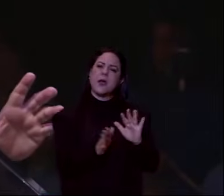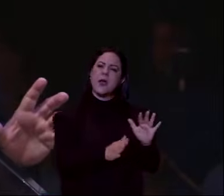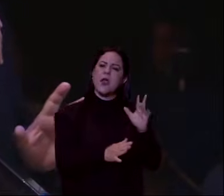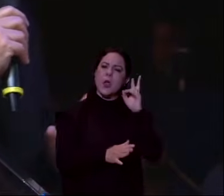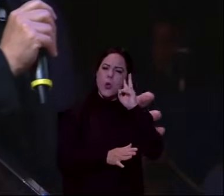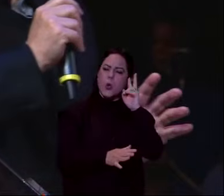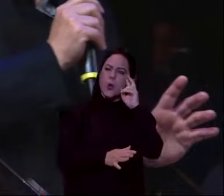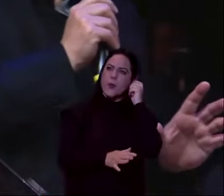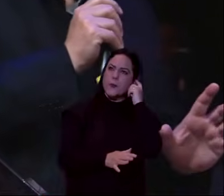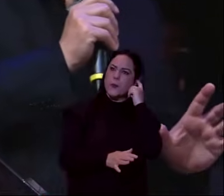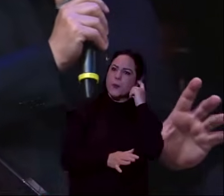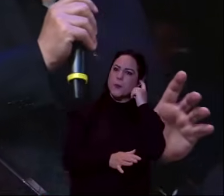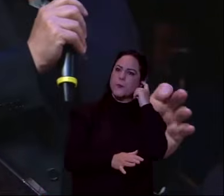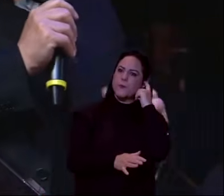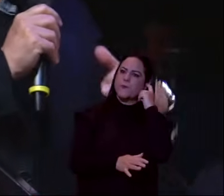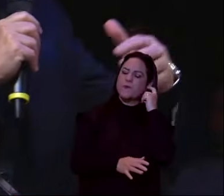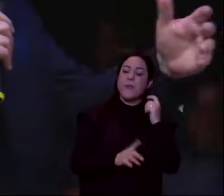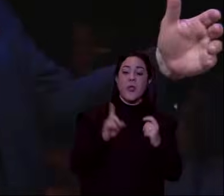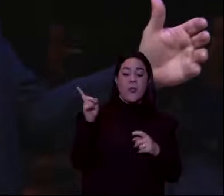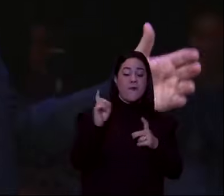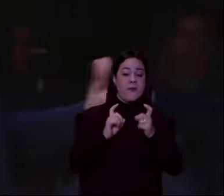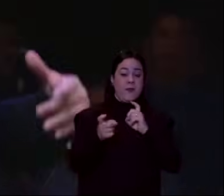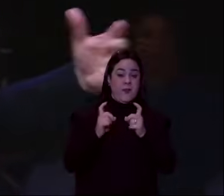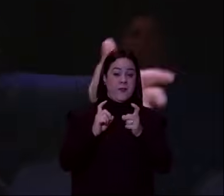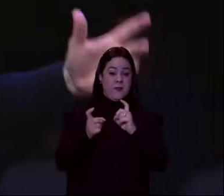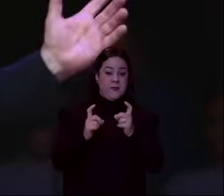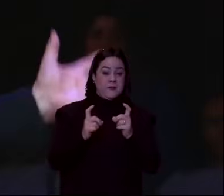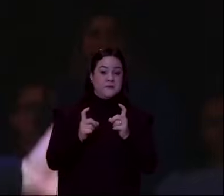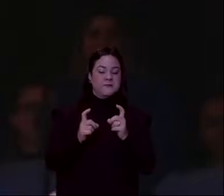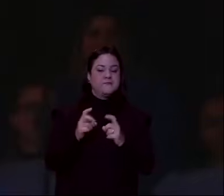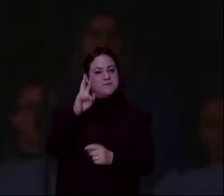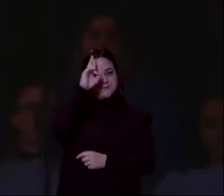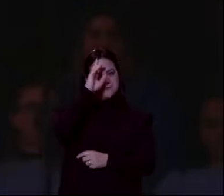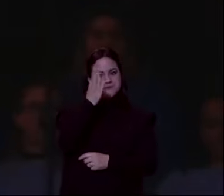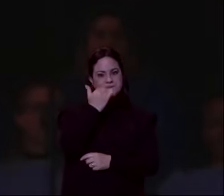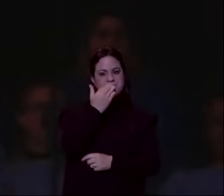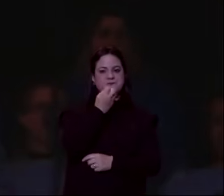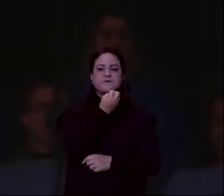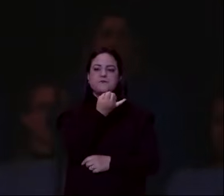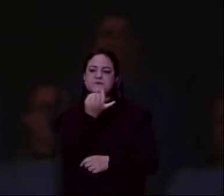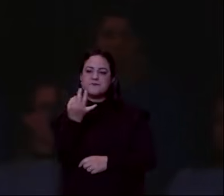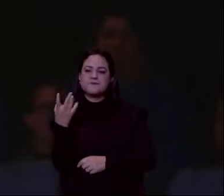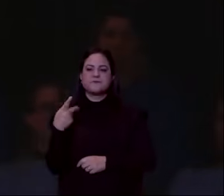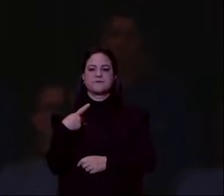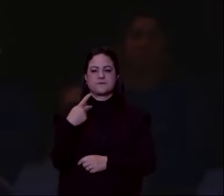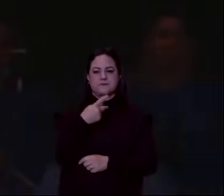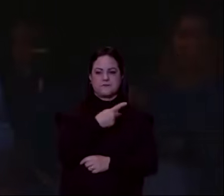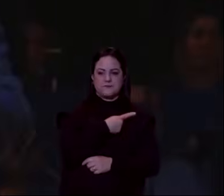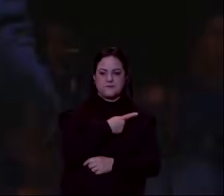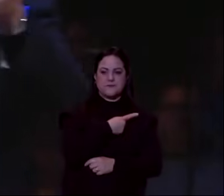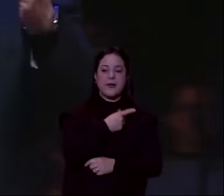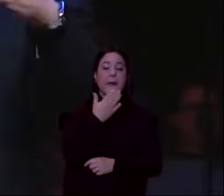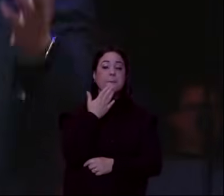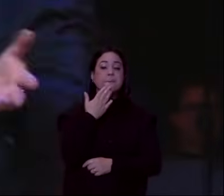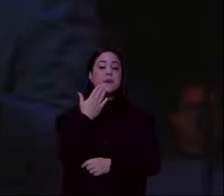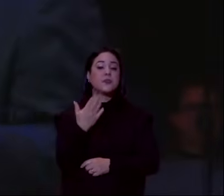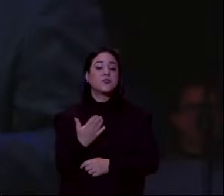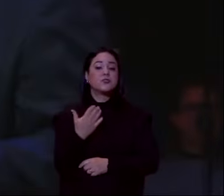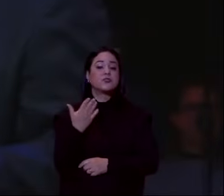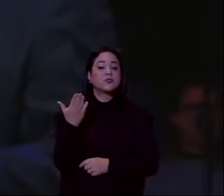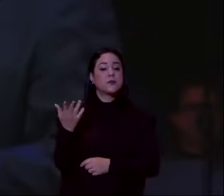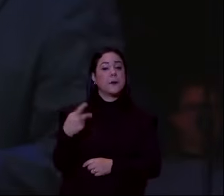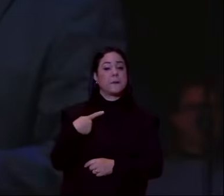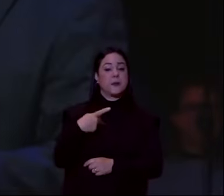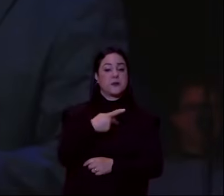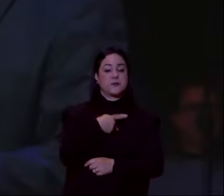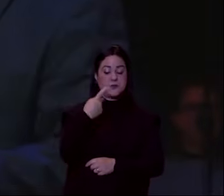vez que eu estava numa reunião para almoçar com alguns pastores, e aí pediram para um dos pastores